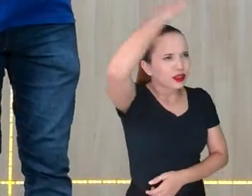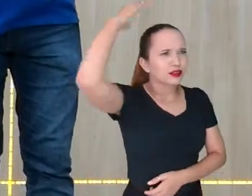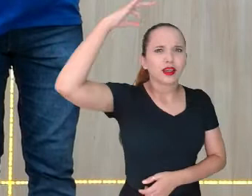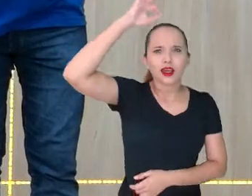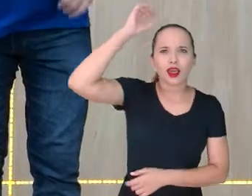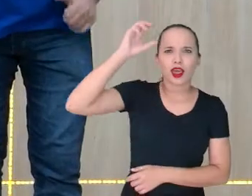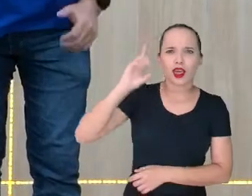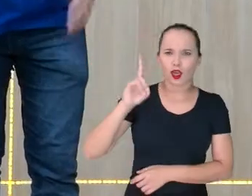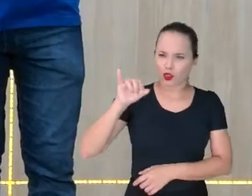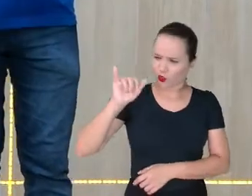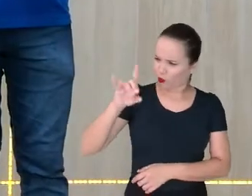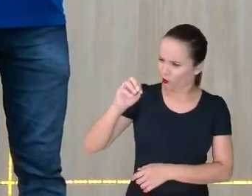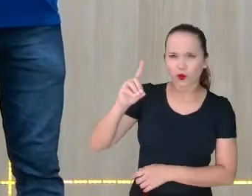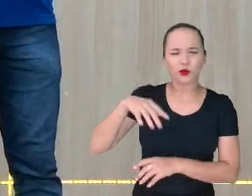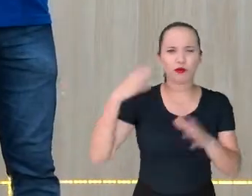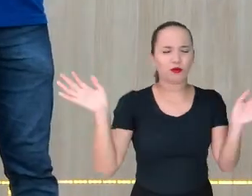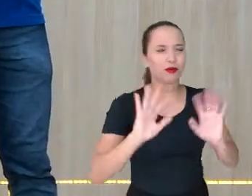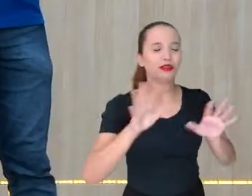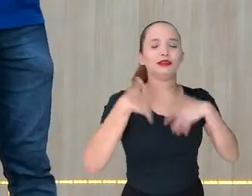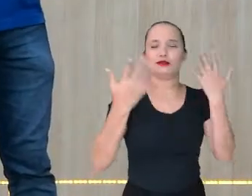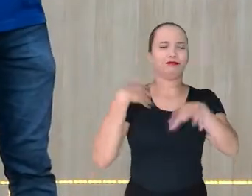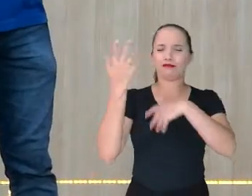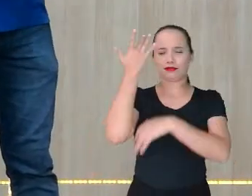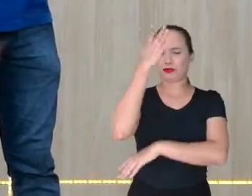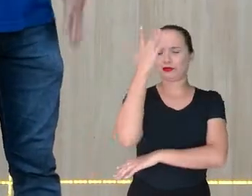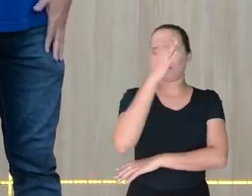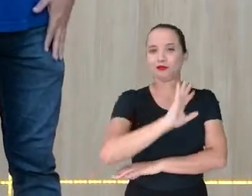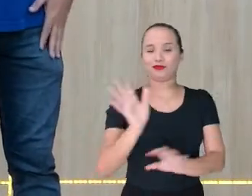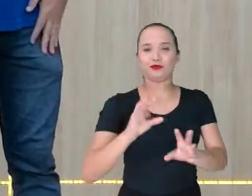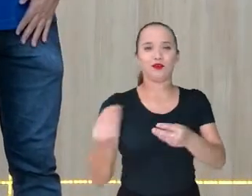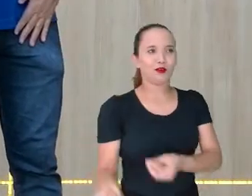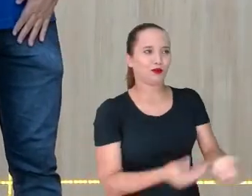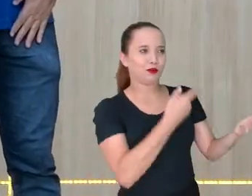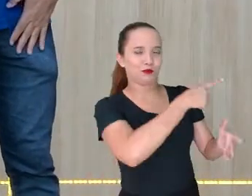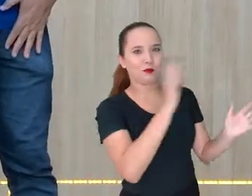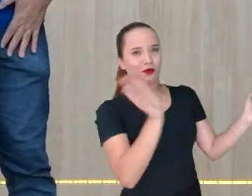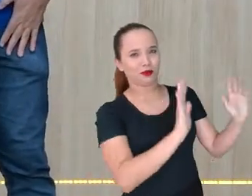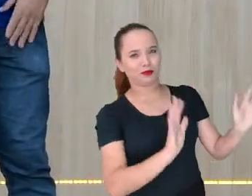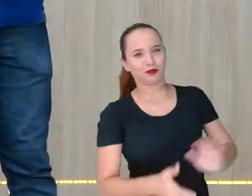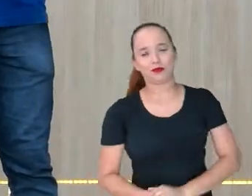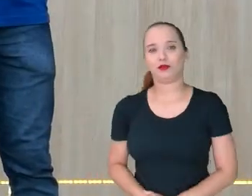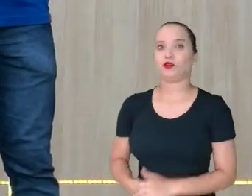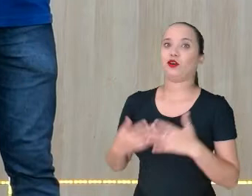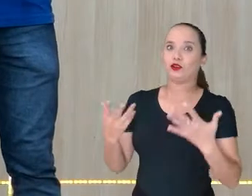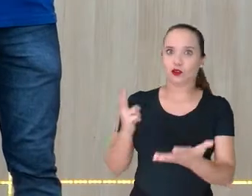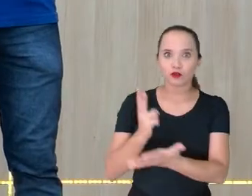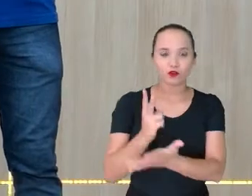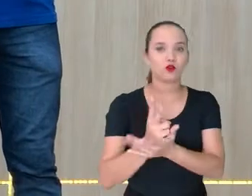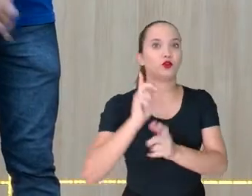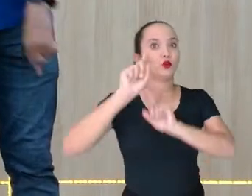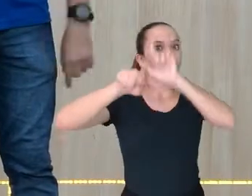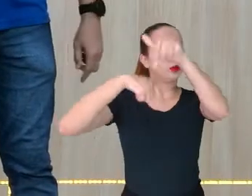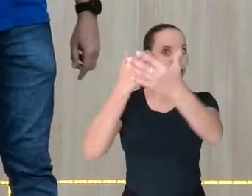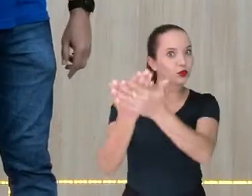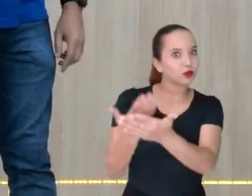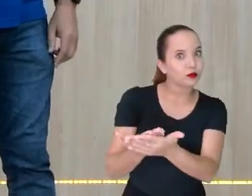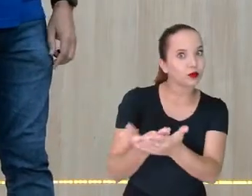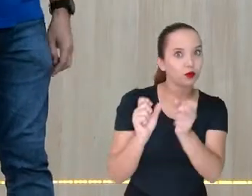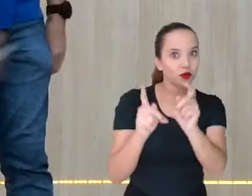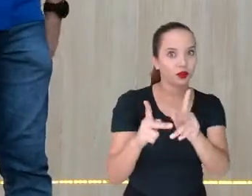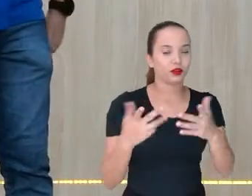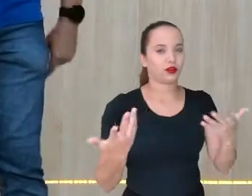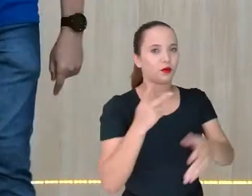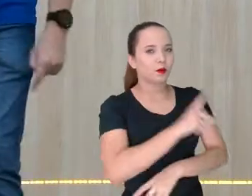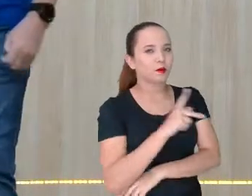Sei não, endoidou, bagunçou tudo. Aí. Mas aí eu vou passar aqui, meu pessoal se despedir, o pessoal da bancada. A gente vai continuar esse assunto na próxima aula. Mas aí,